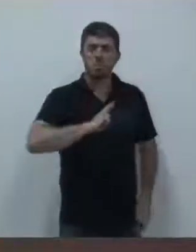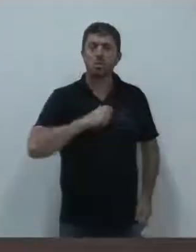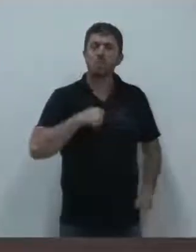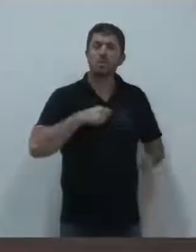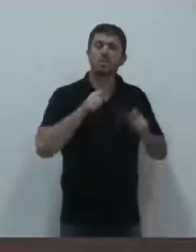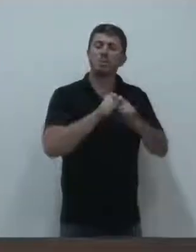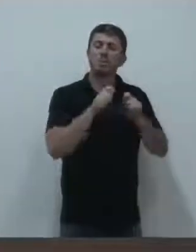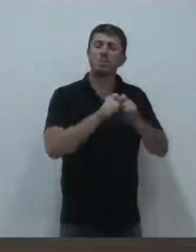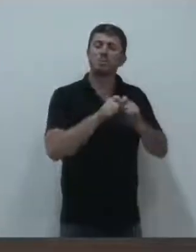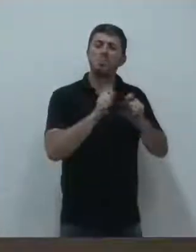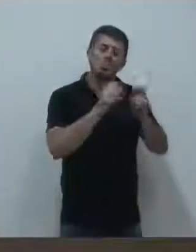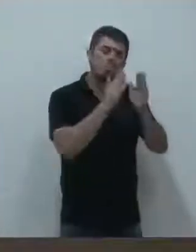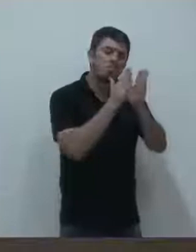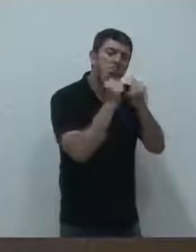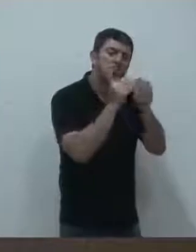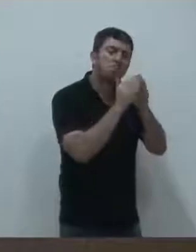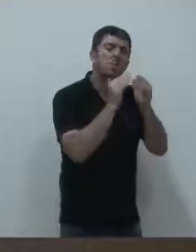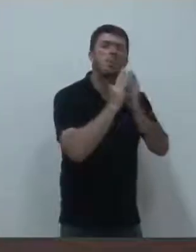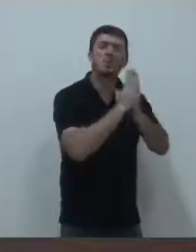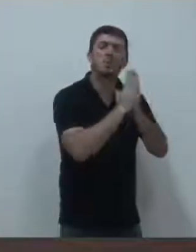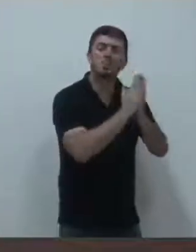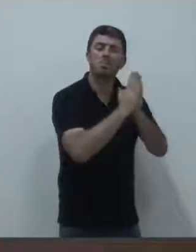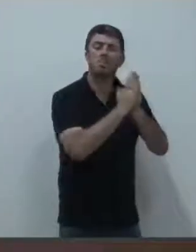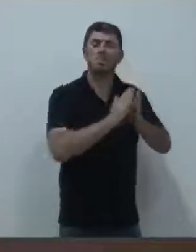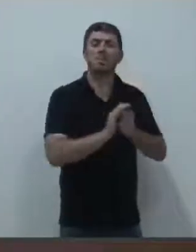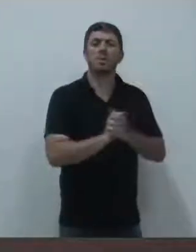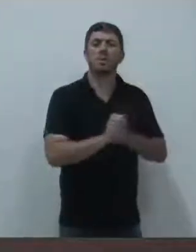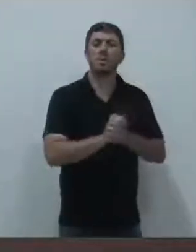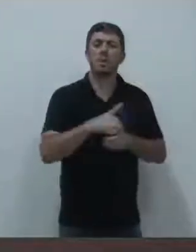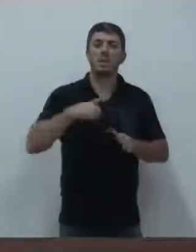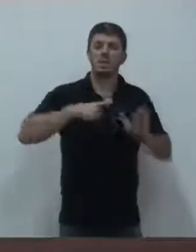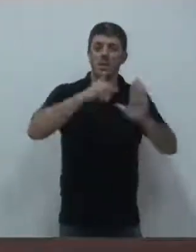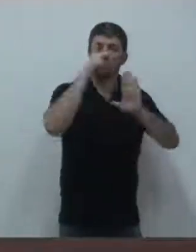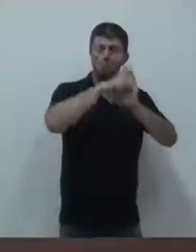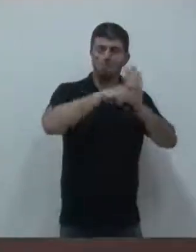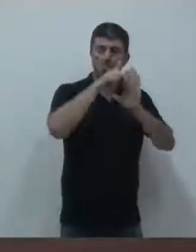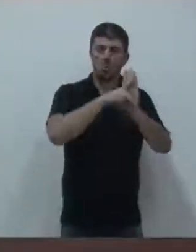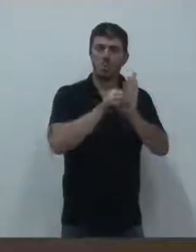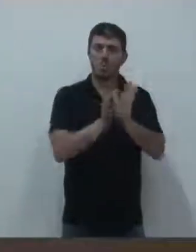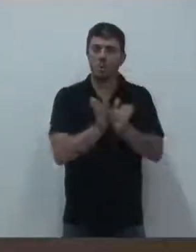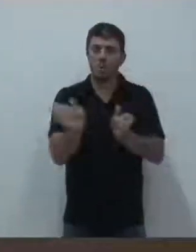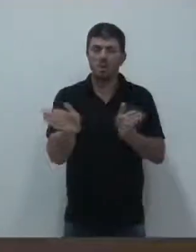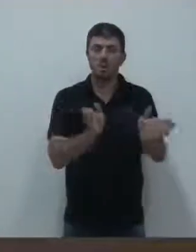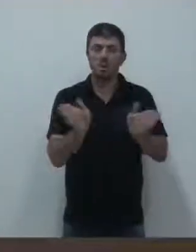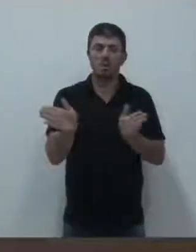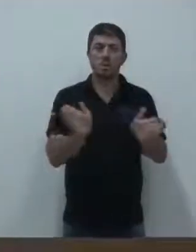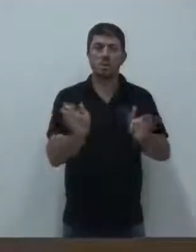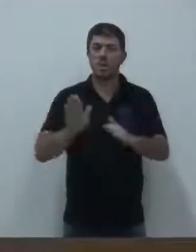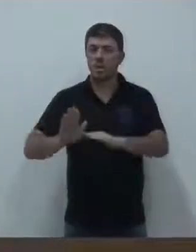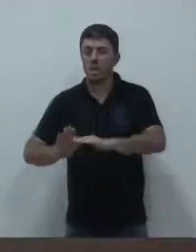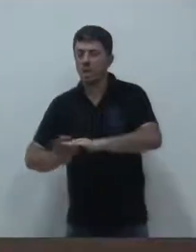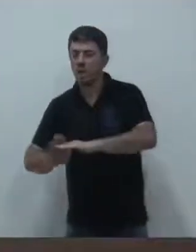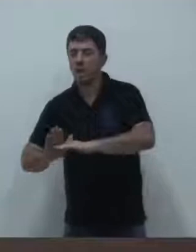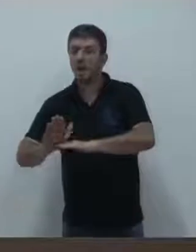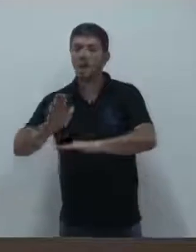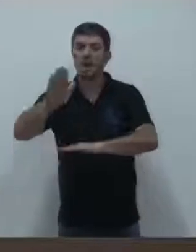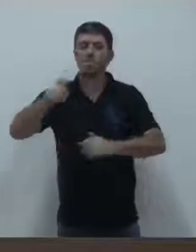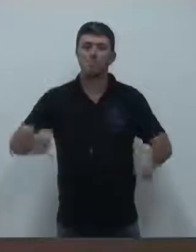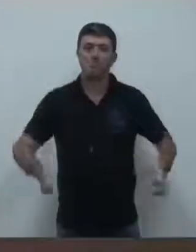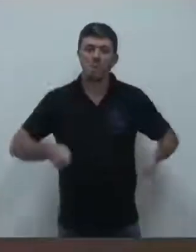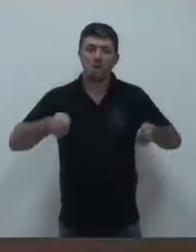que a gente perguntou era o seguinte: há projeto de acessibilidade, instalação de rampa para cadeirantes, banheiros